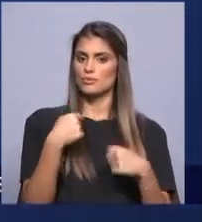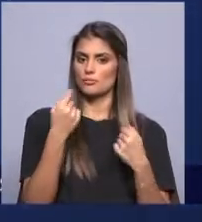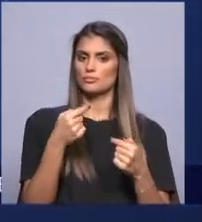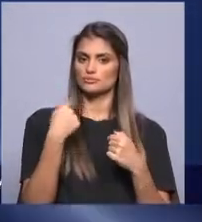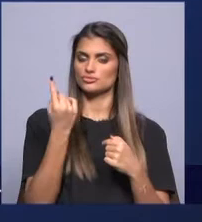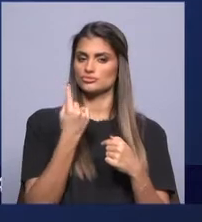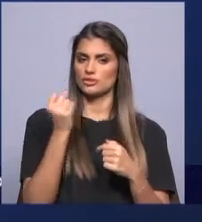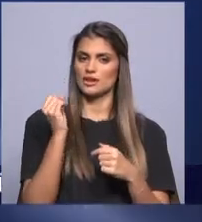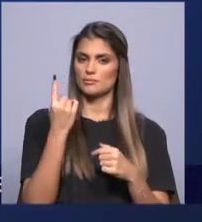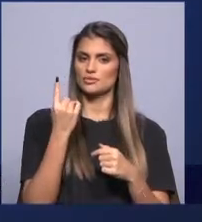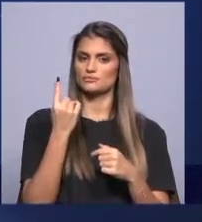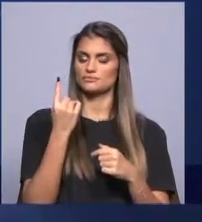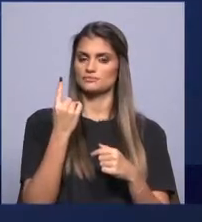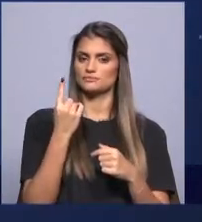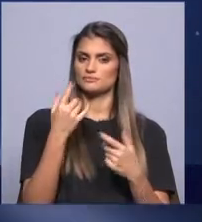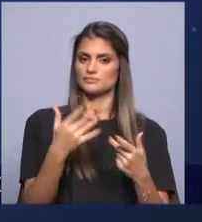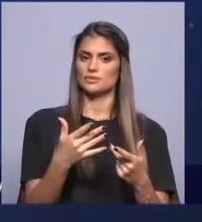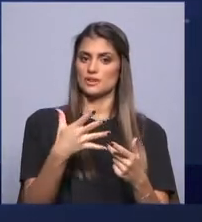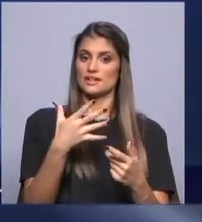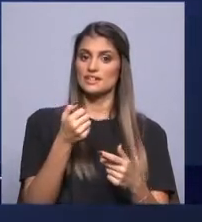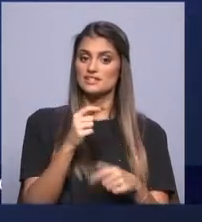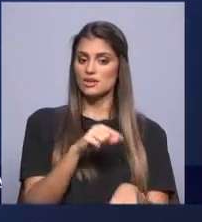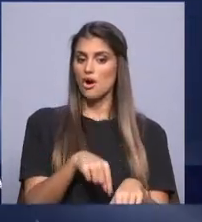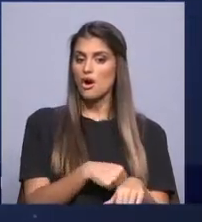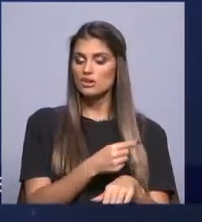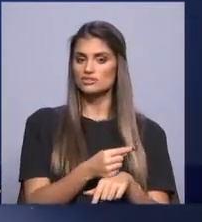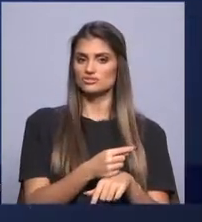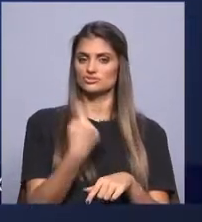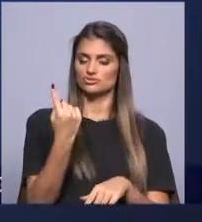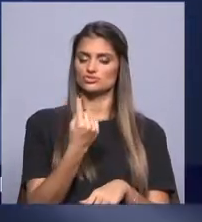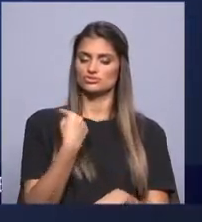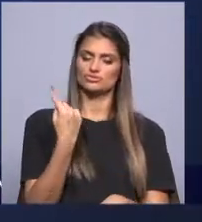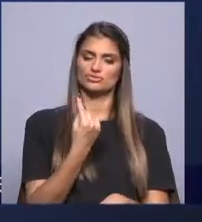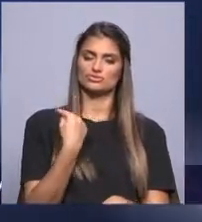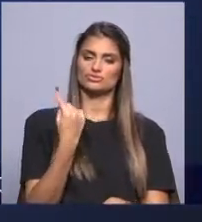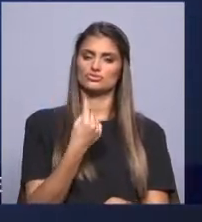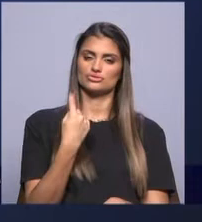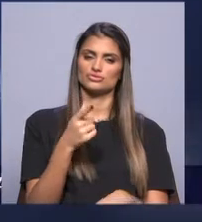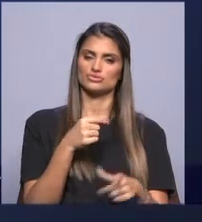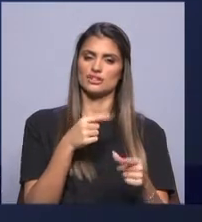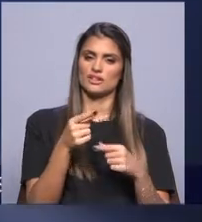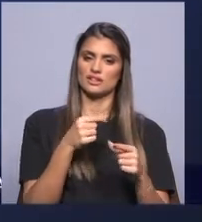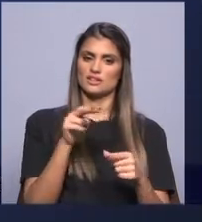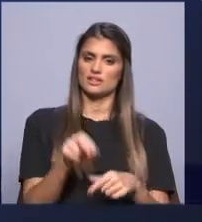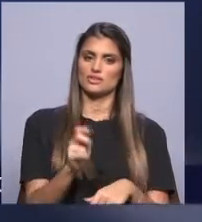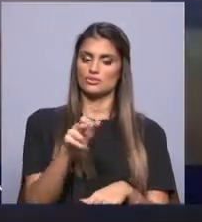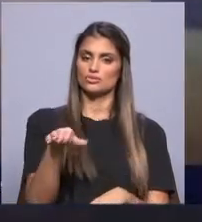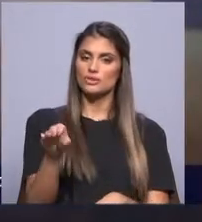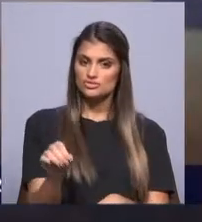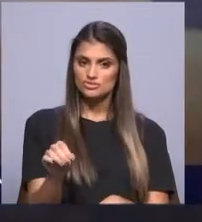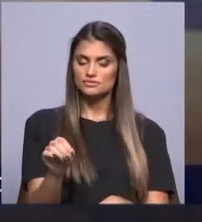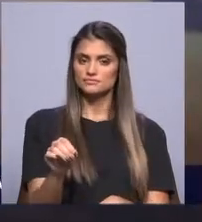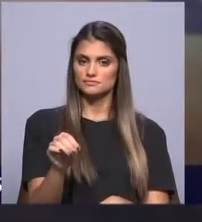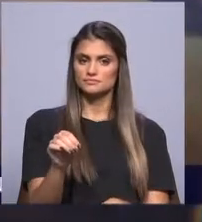muito rapidamente, é um pulsar. Então, a cada 15 horas, gira à volta, então, desta estrela de neutrões. E